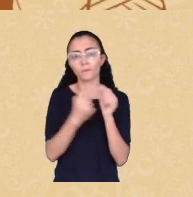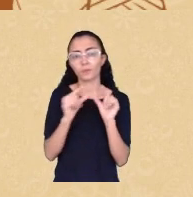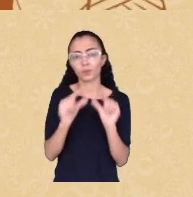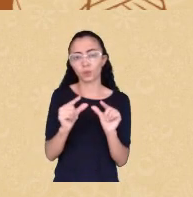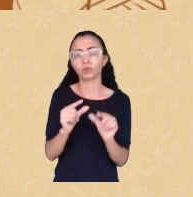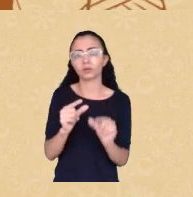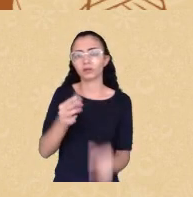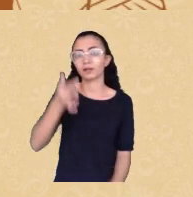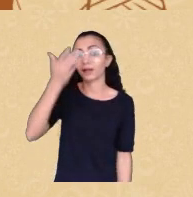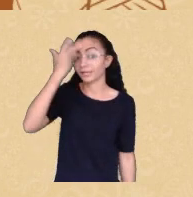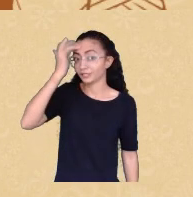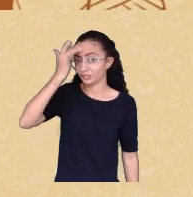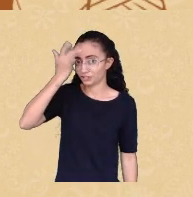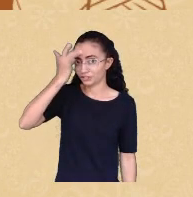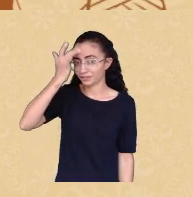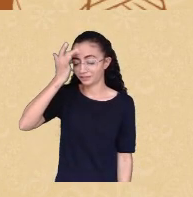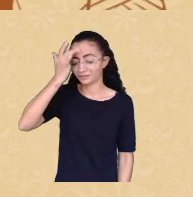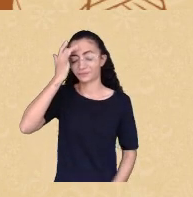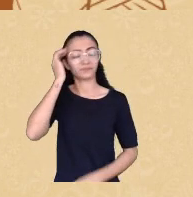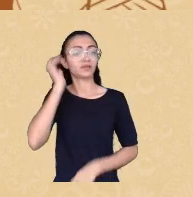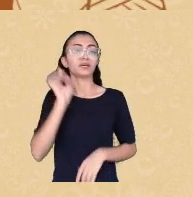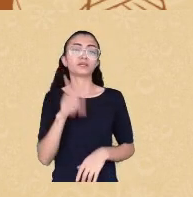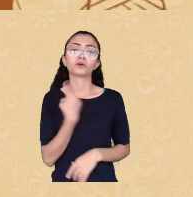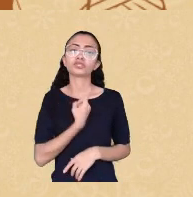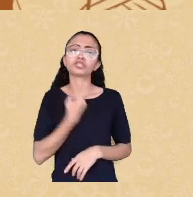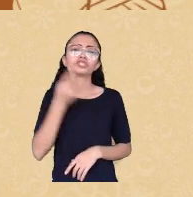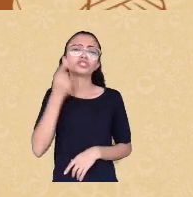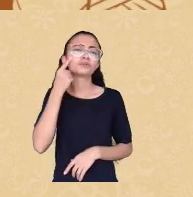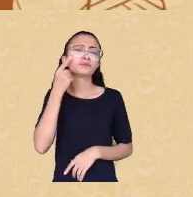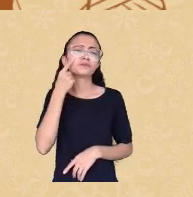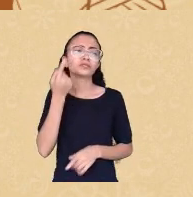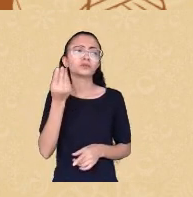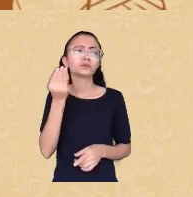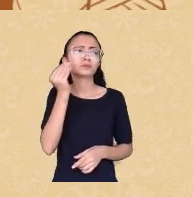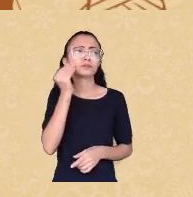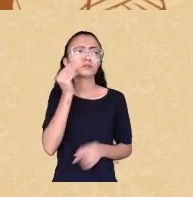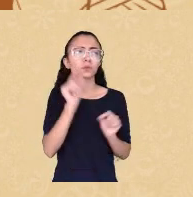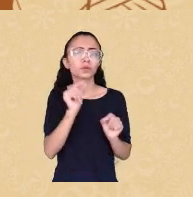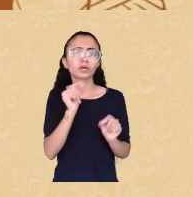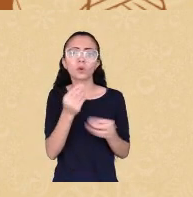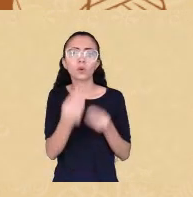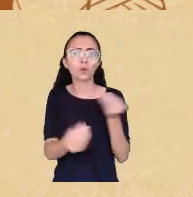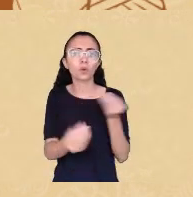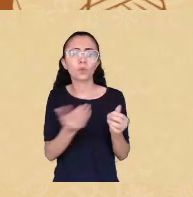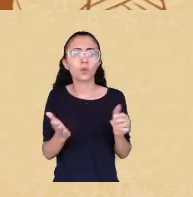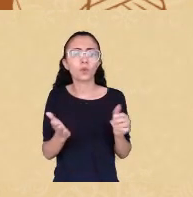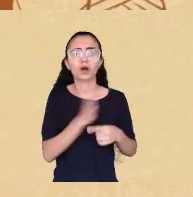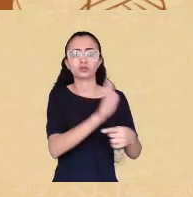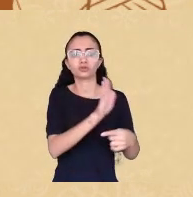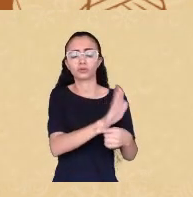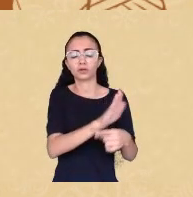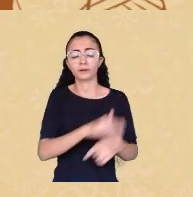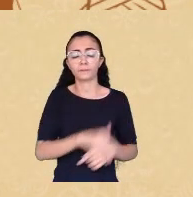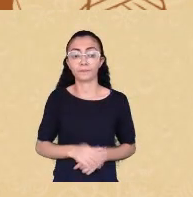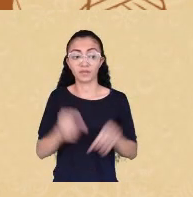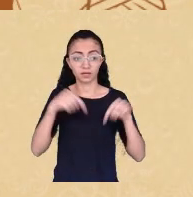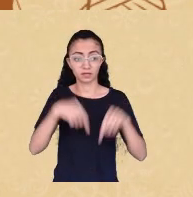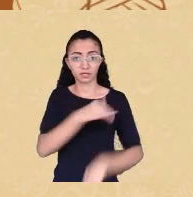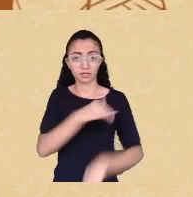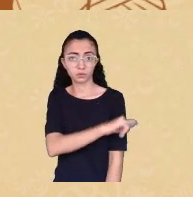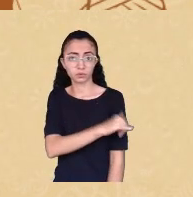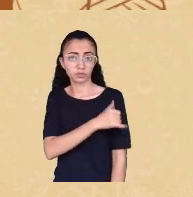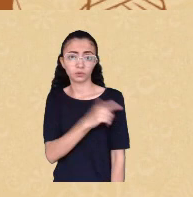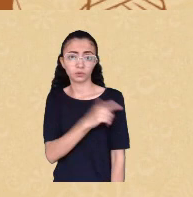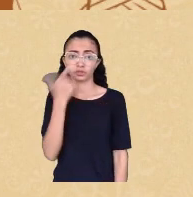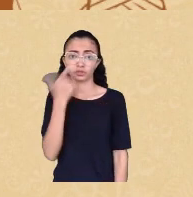intervenções? Algo que, por exemplo, que eu pensei aqui, que a gente não conseguiu implementar aqui no Rio, que eu acho que seria importante no Brasil todo,